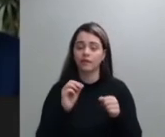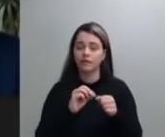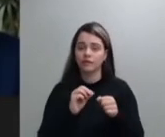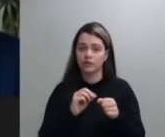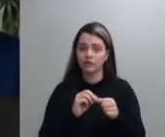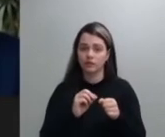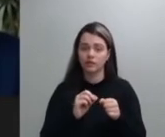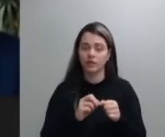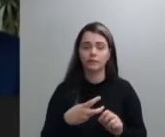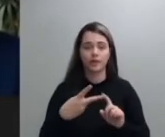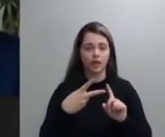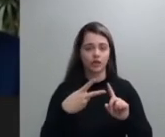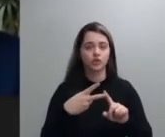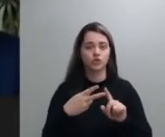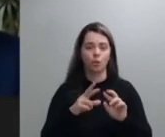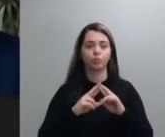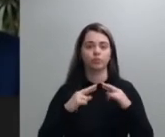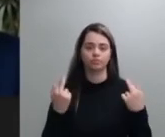segunda sessão